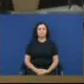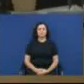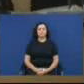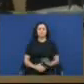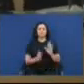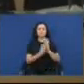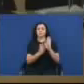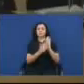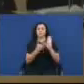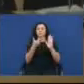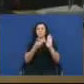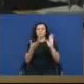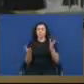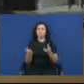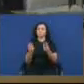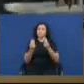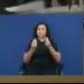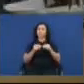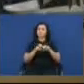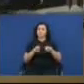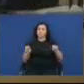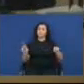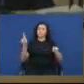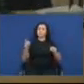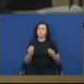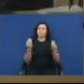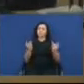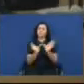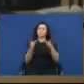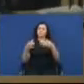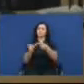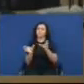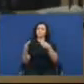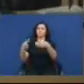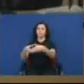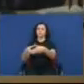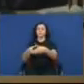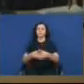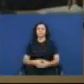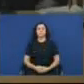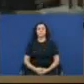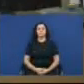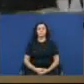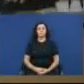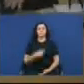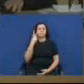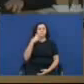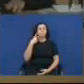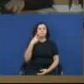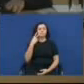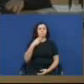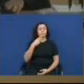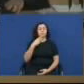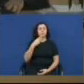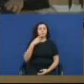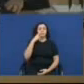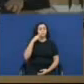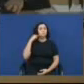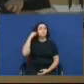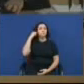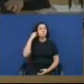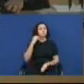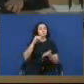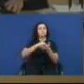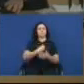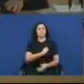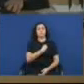O projeto será recebido pela mesa e será encaminhado às comissões competentes. Pela ordem, senhor presidente. Pela ordem, vereador Newton Santos. Queria